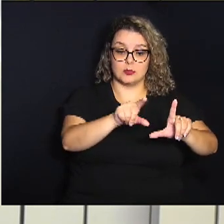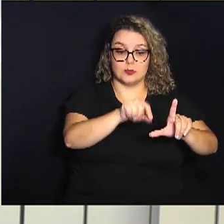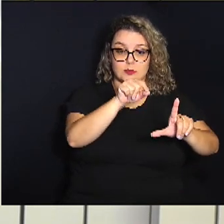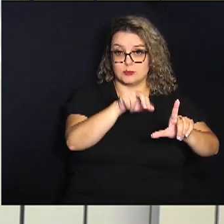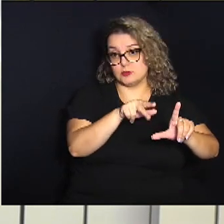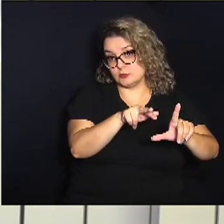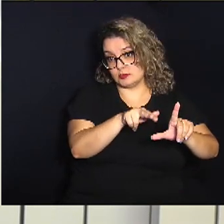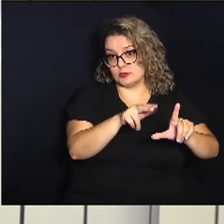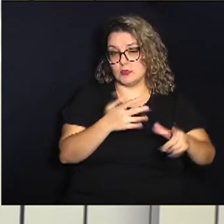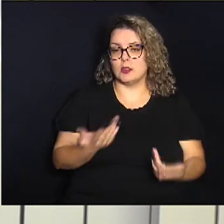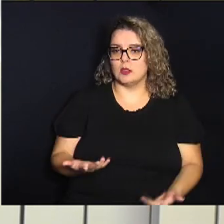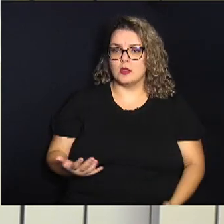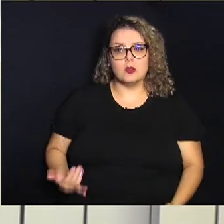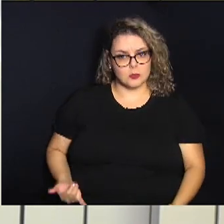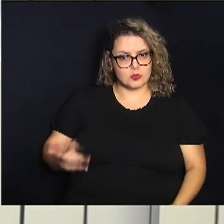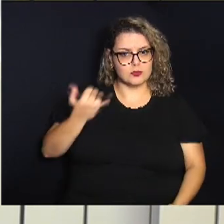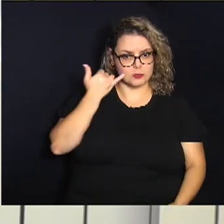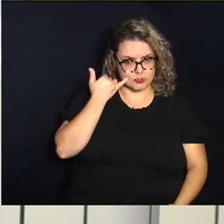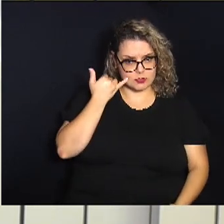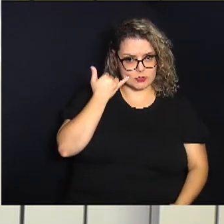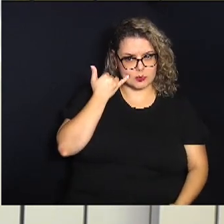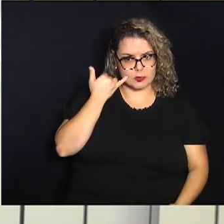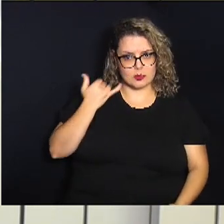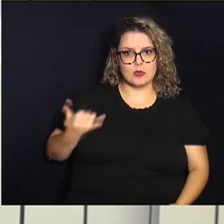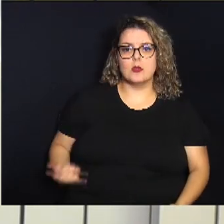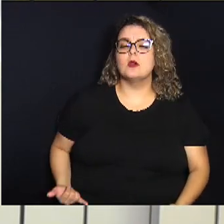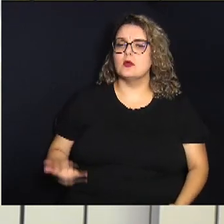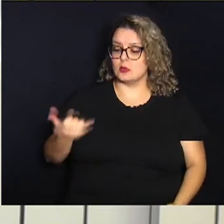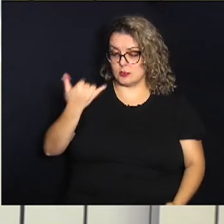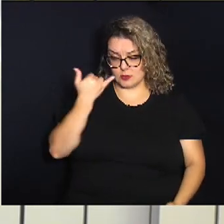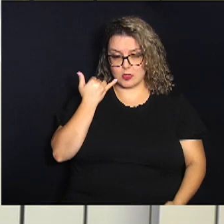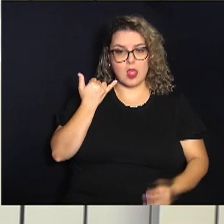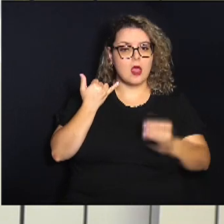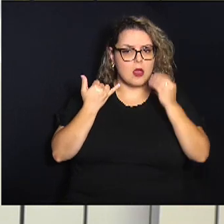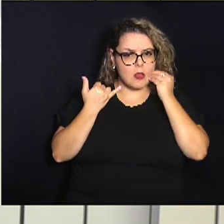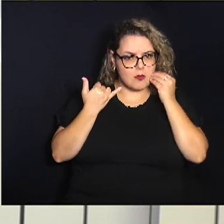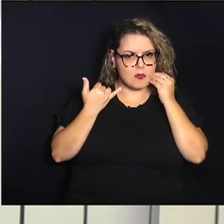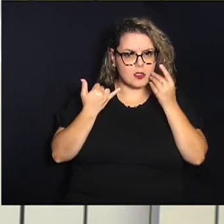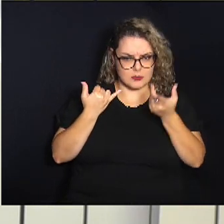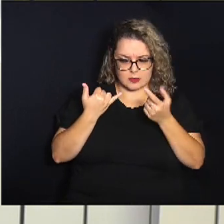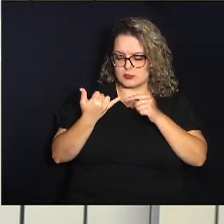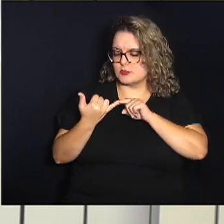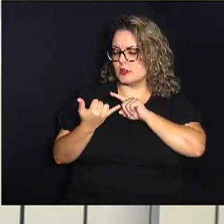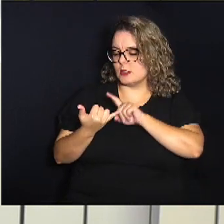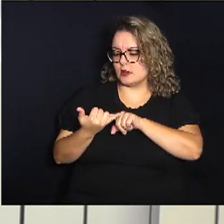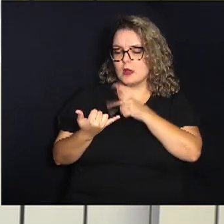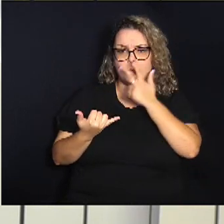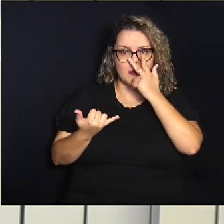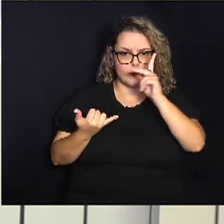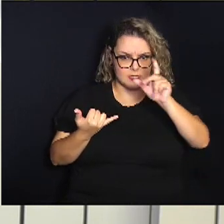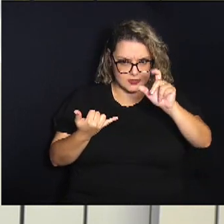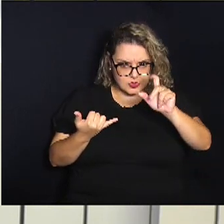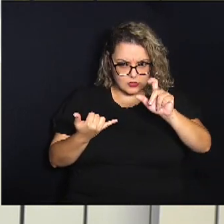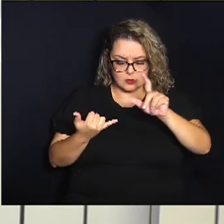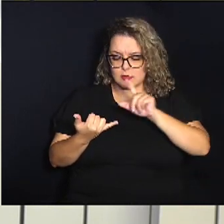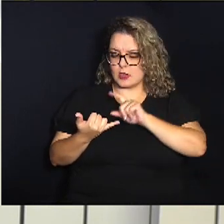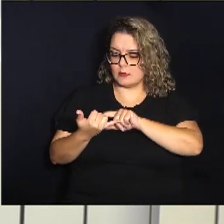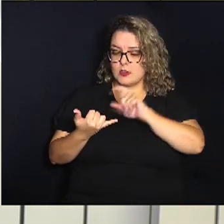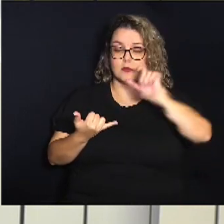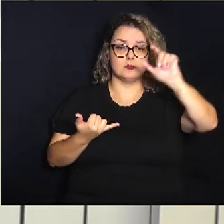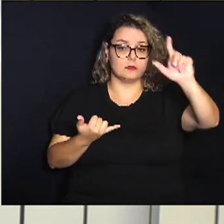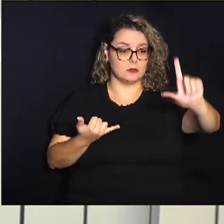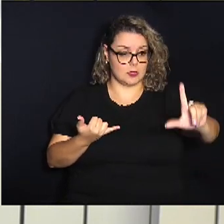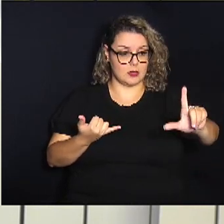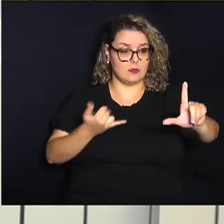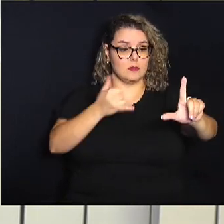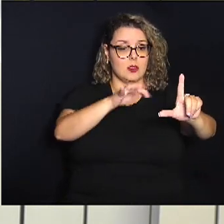nosso QR Code. Está com o seu celular aí perto? Pegue o celular, abra a câmera, como se fosse tirar uma foto, e você vai apontar